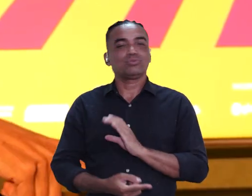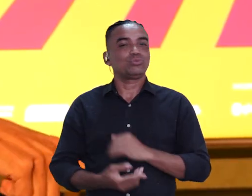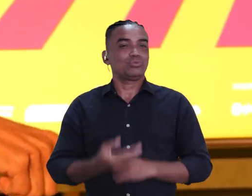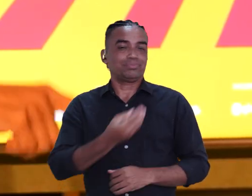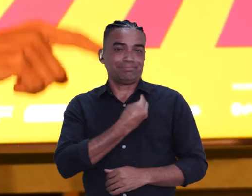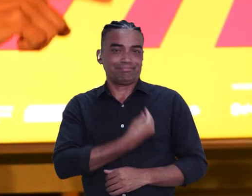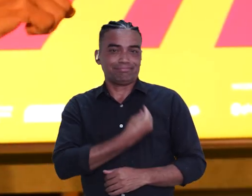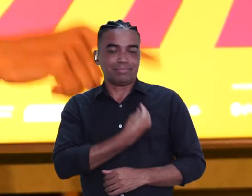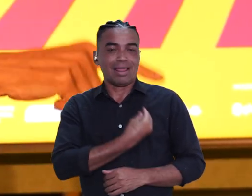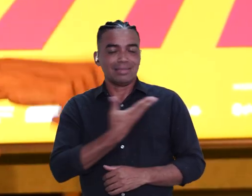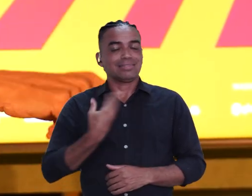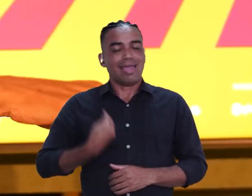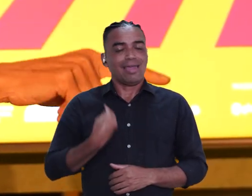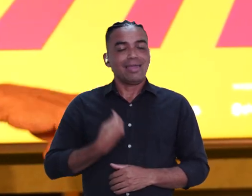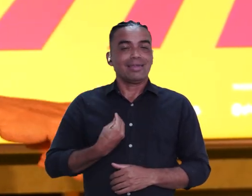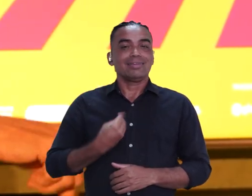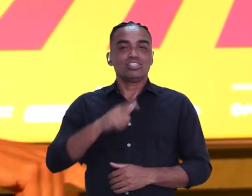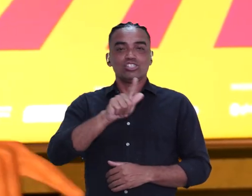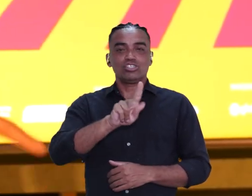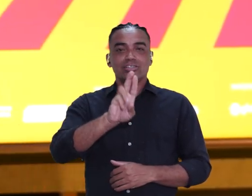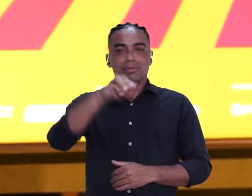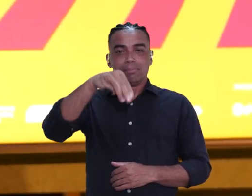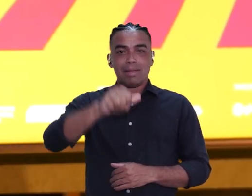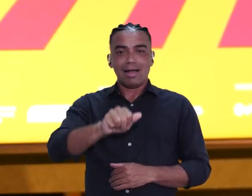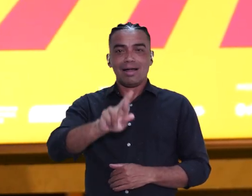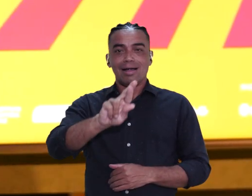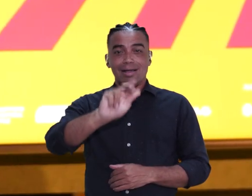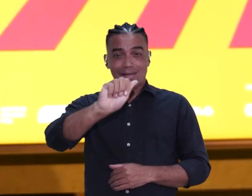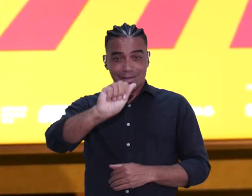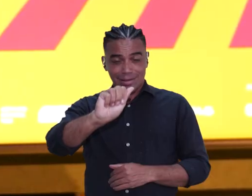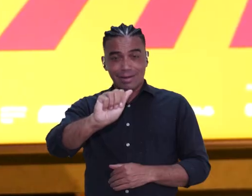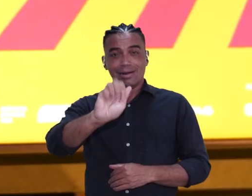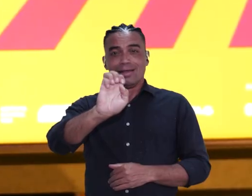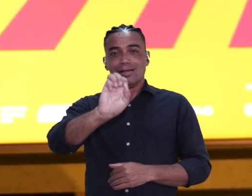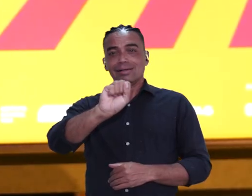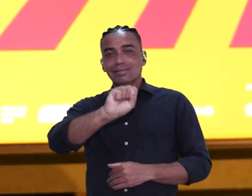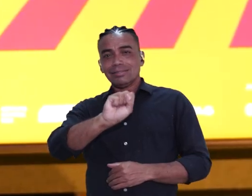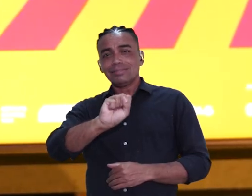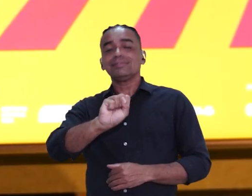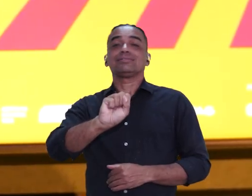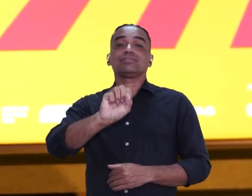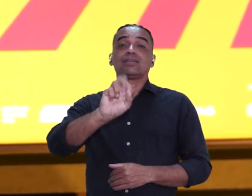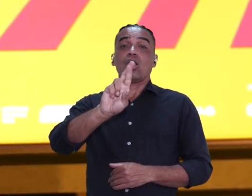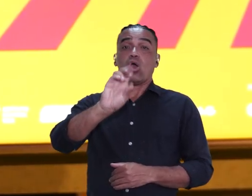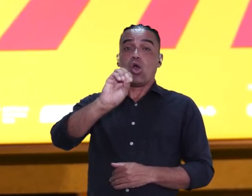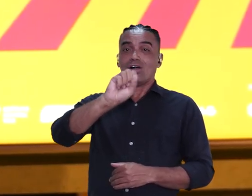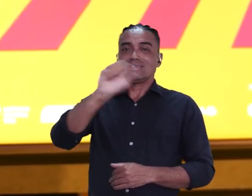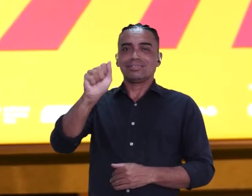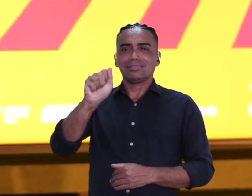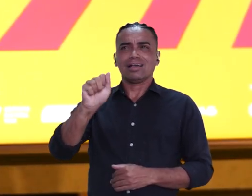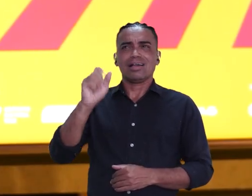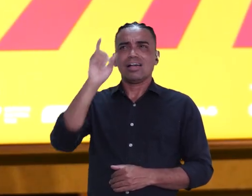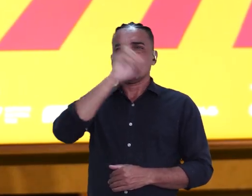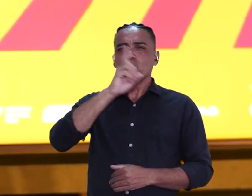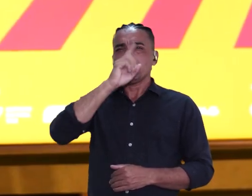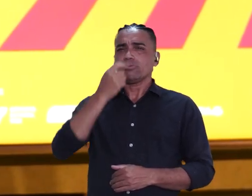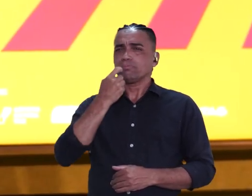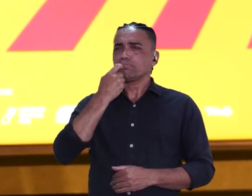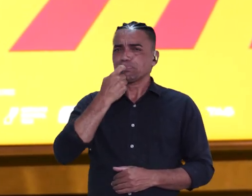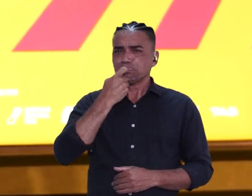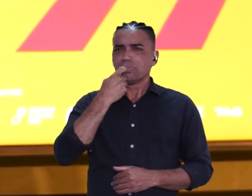profundamente presente em Guimarães Rosa aqui, mas é presente nesse domingo muito próximo em que